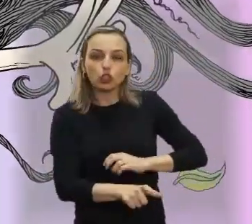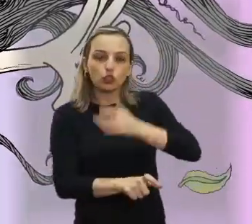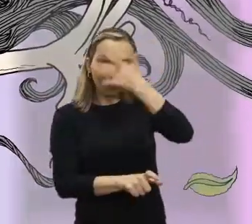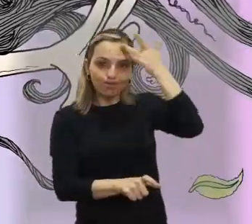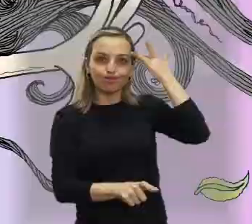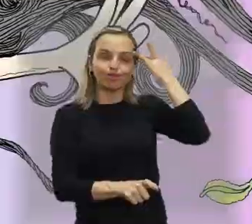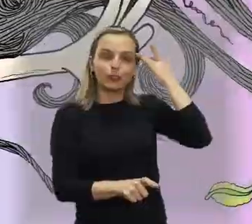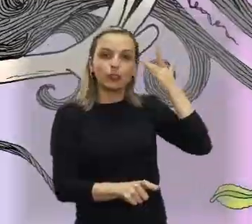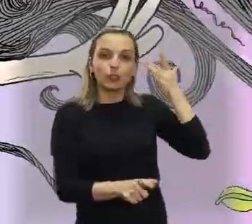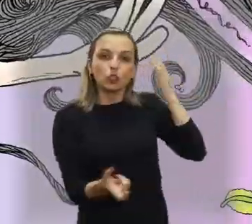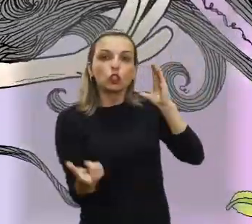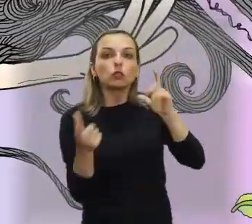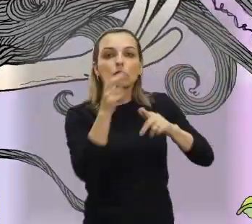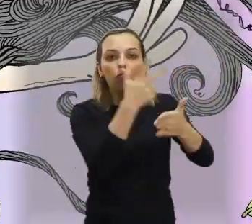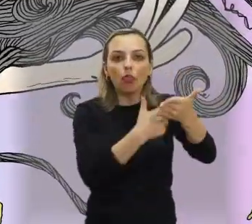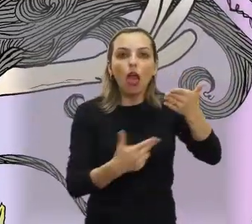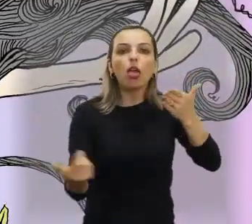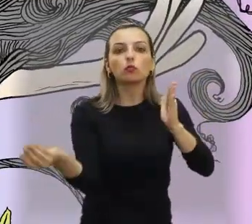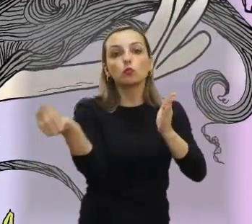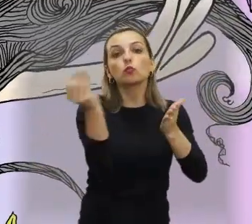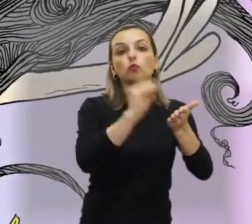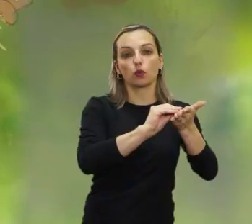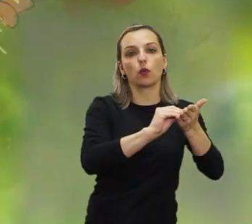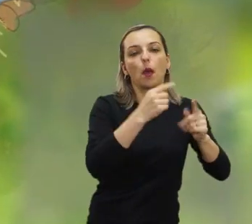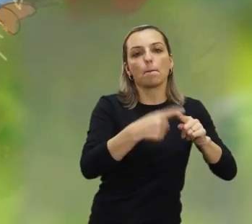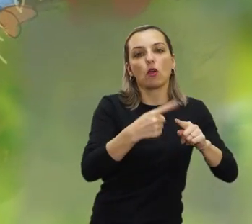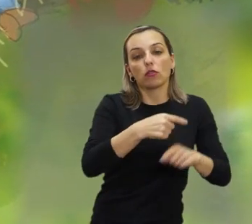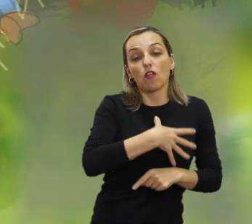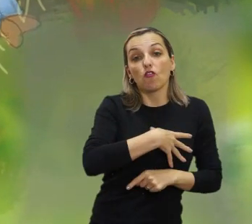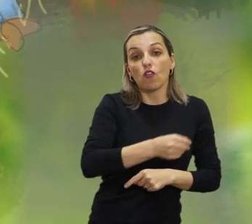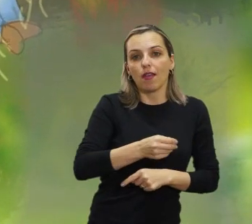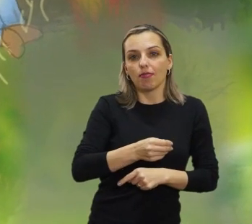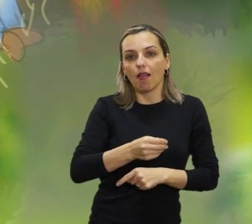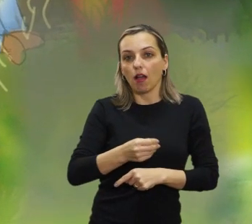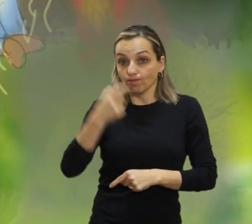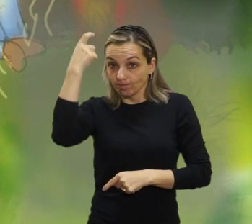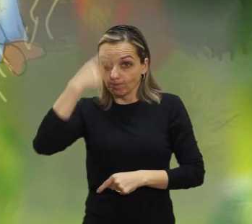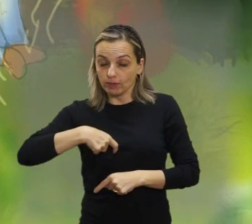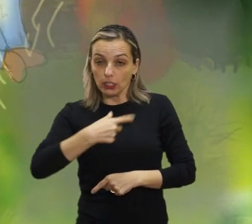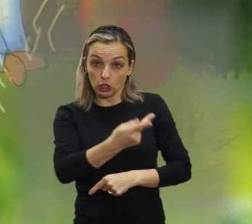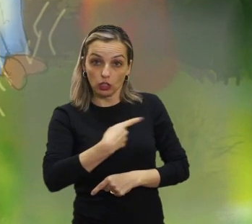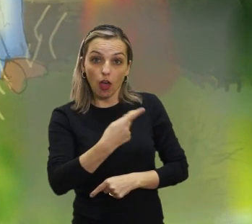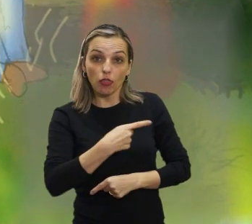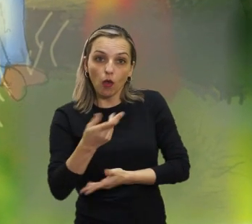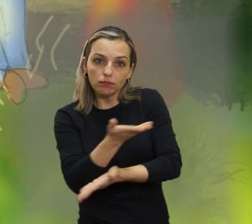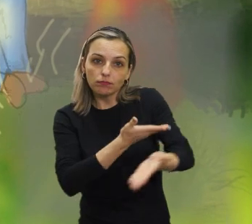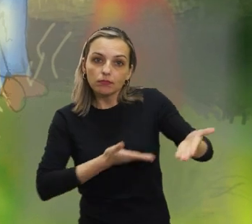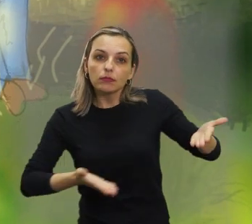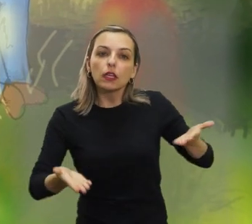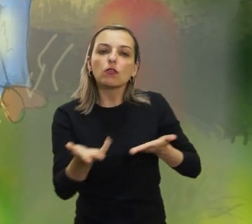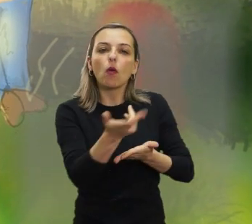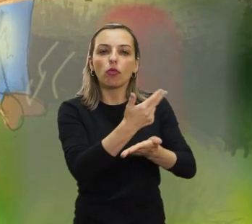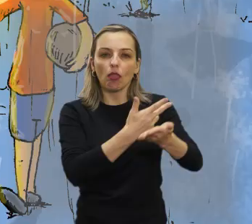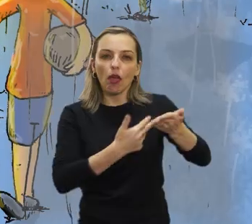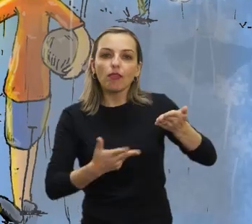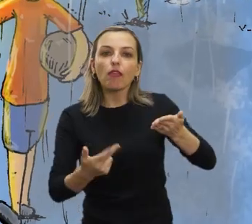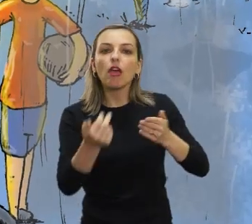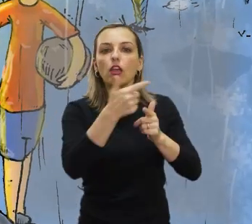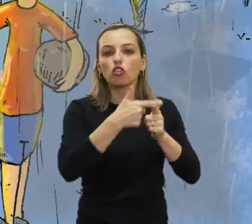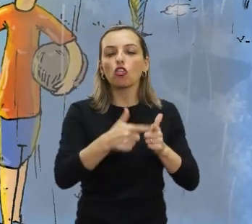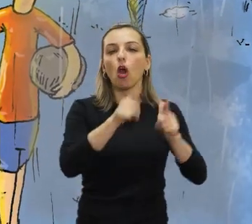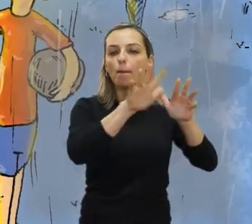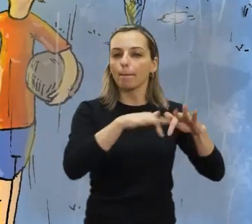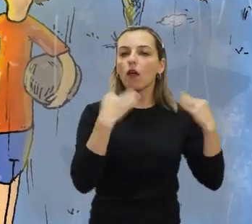personagem, porque eu desenhava ela, né? Começava a desenhar a gente na família para explicar as coisas. Assim, acabou virando uma Marina também